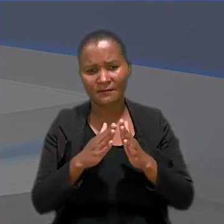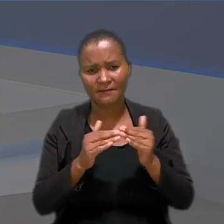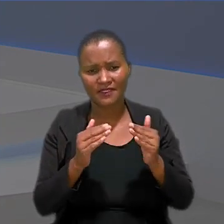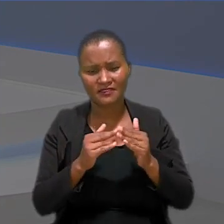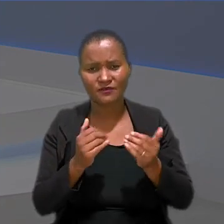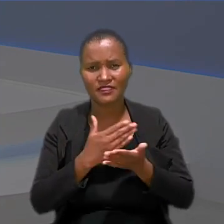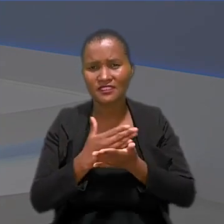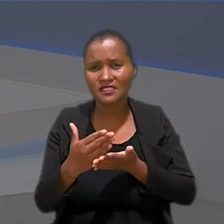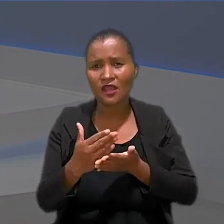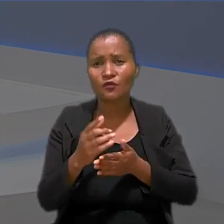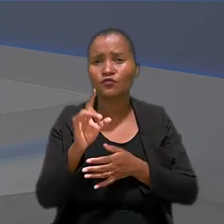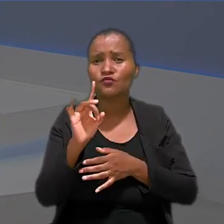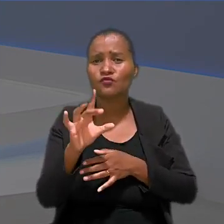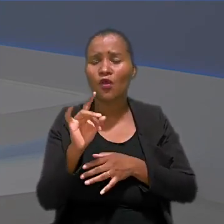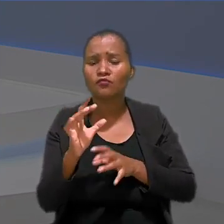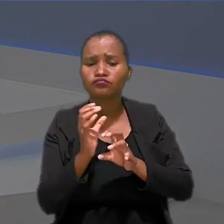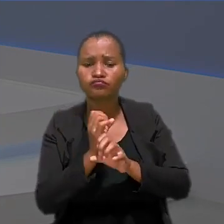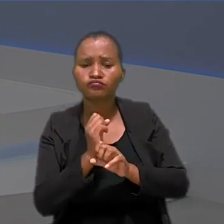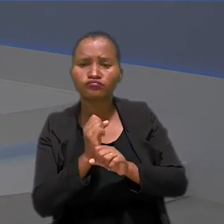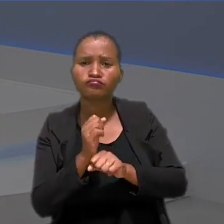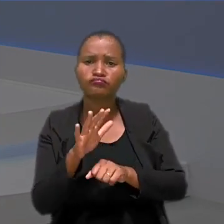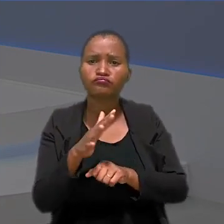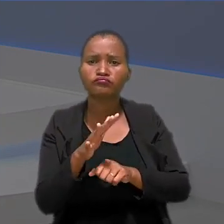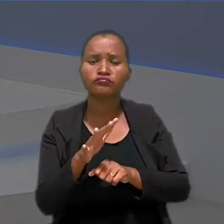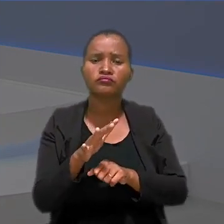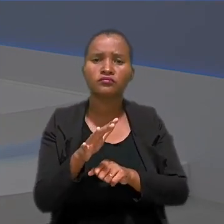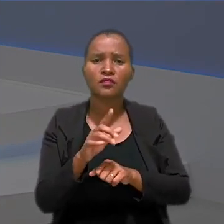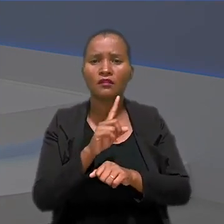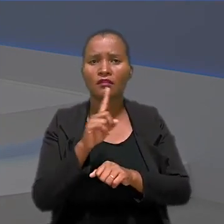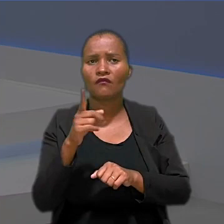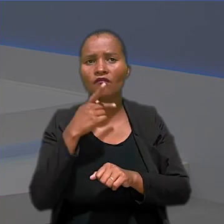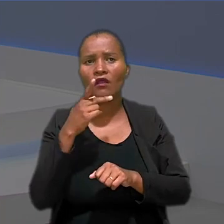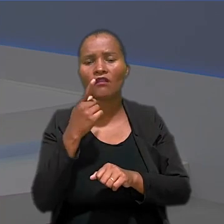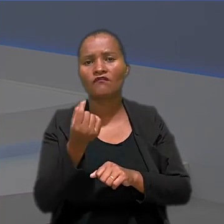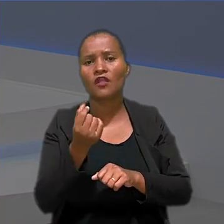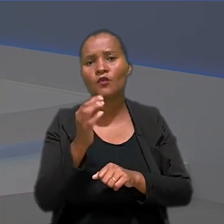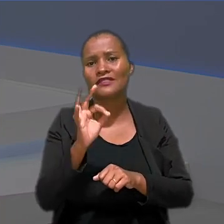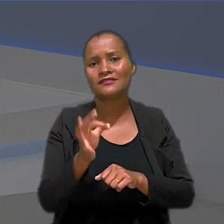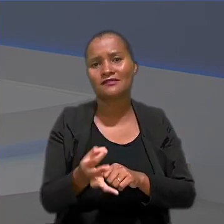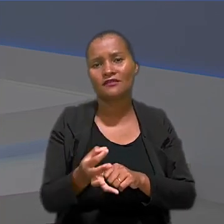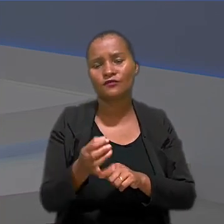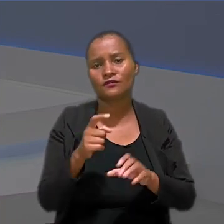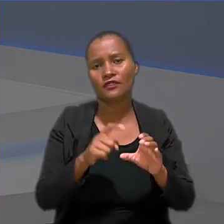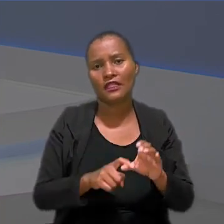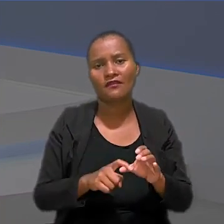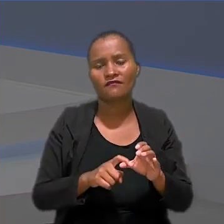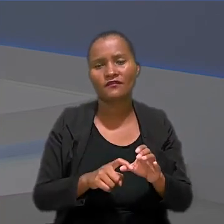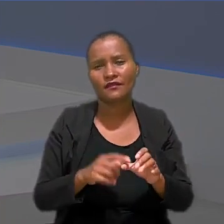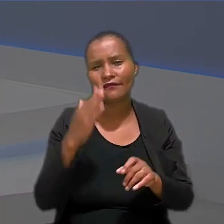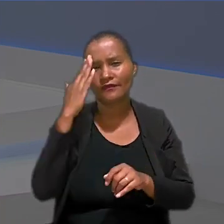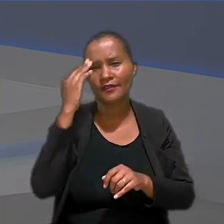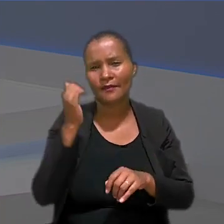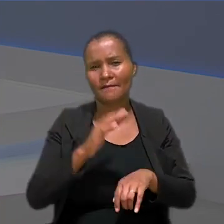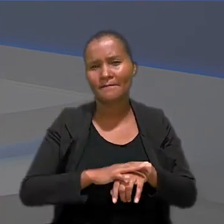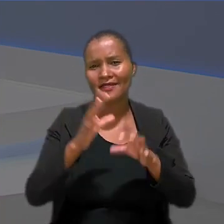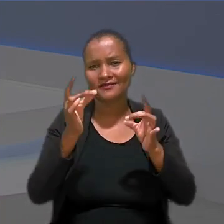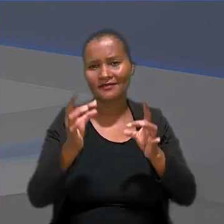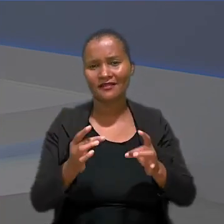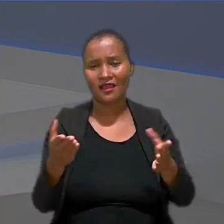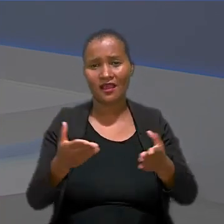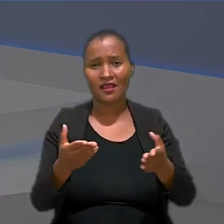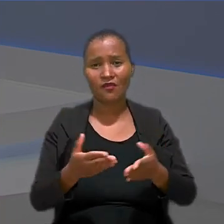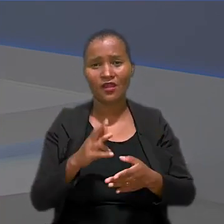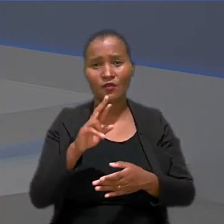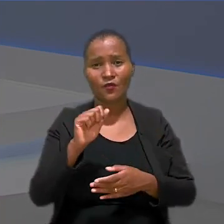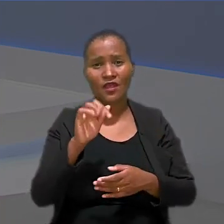na petição inicial são apenas uma estimativa e não estabelecem a quantia exata do crédito devido. Vamos saber mais detalhes agora